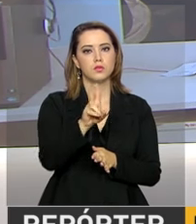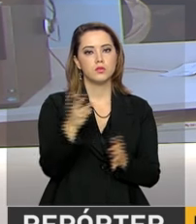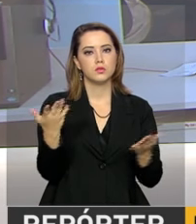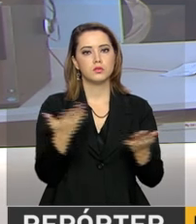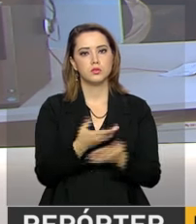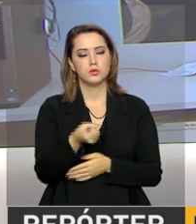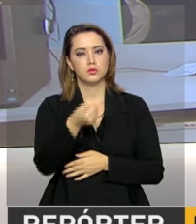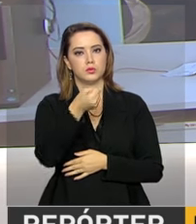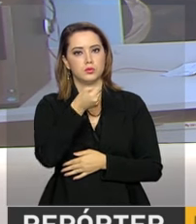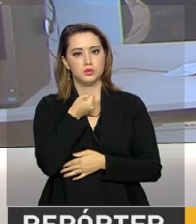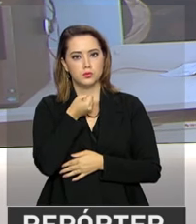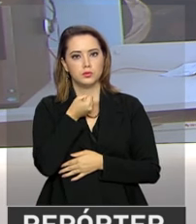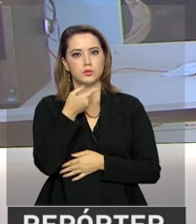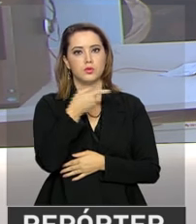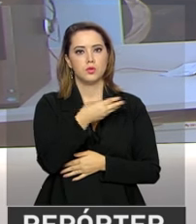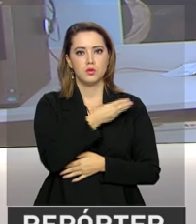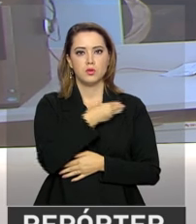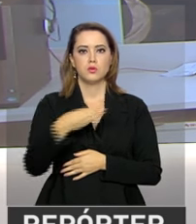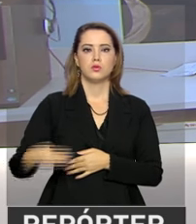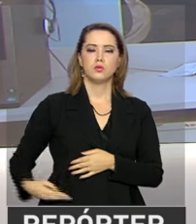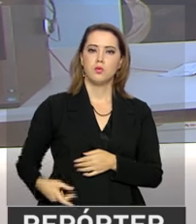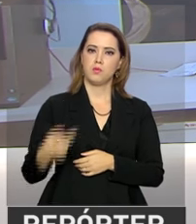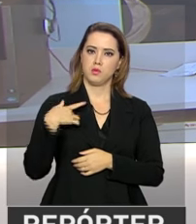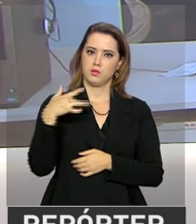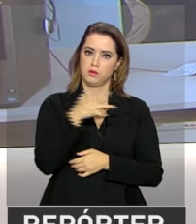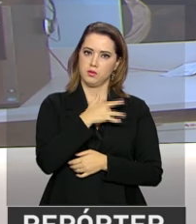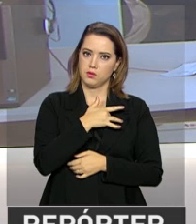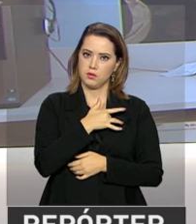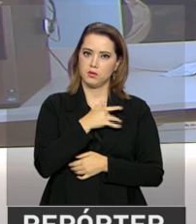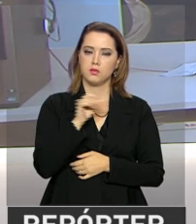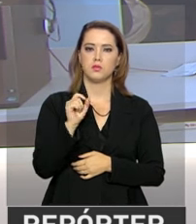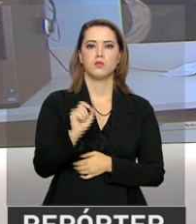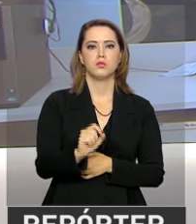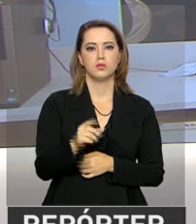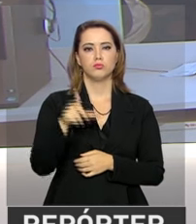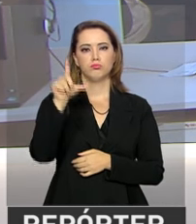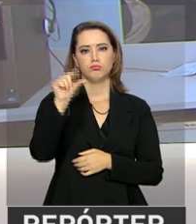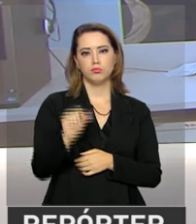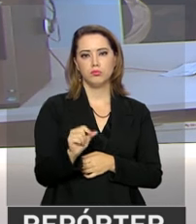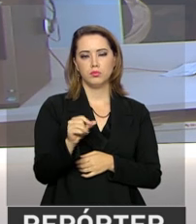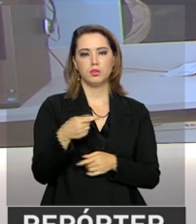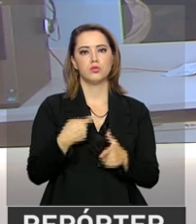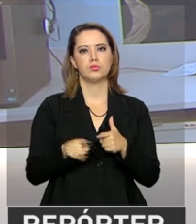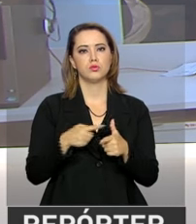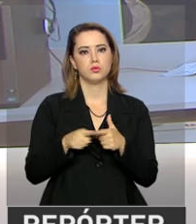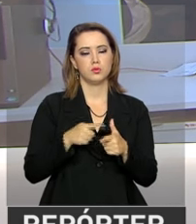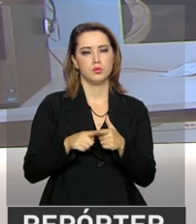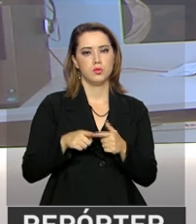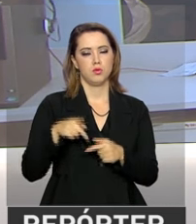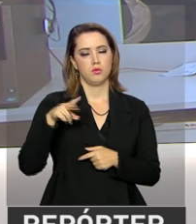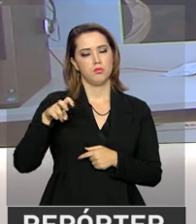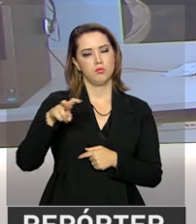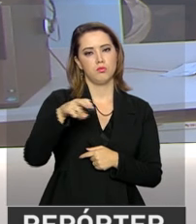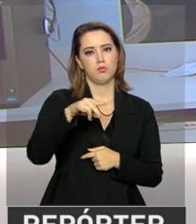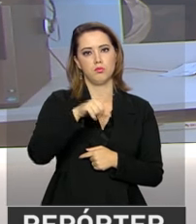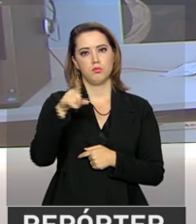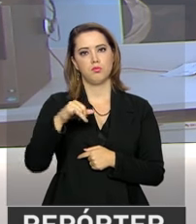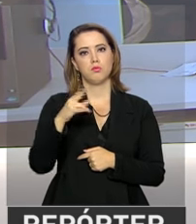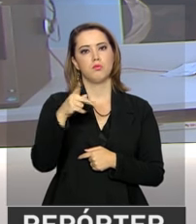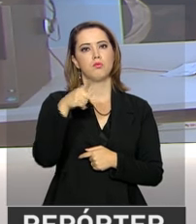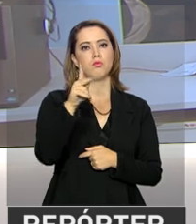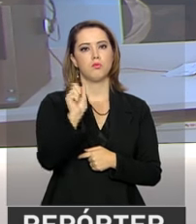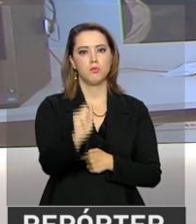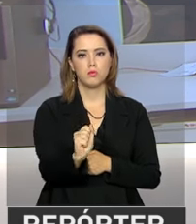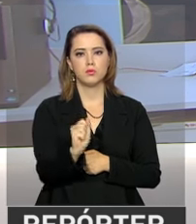entrevista coletiva concedida pelo ministro da saúde Ricardo Barros sobre o baixo risco de propagação do vírus da zica durante os jogos